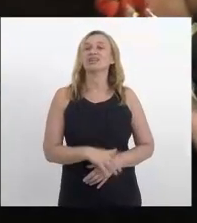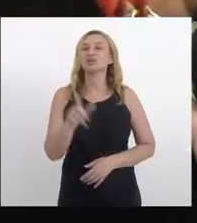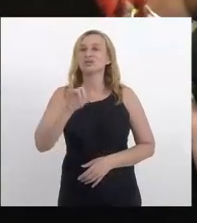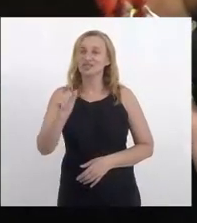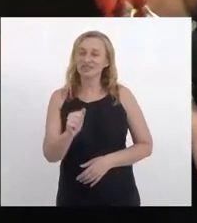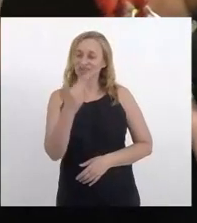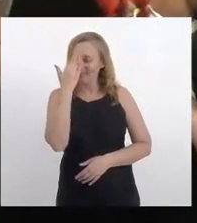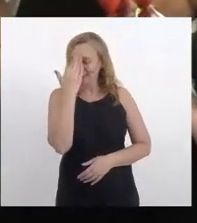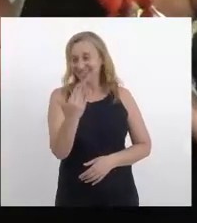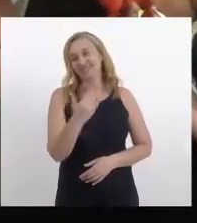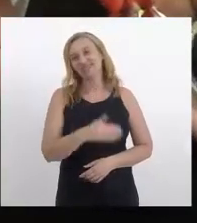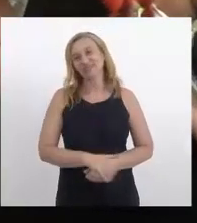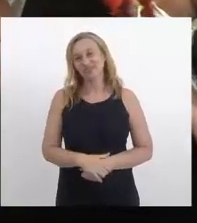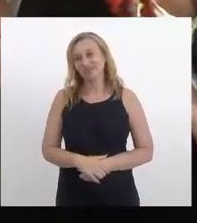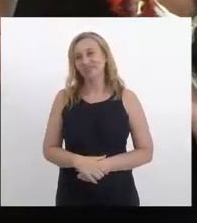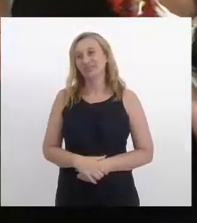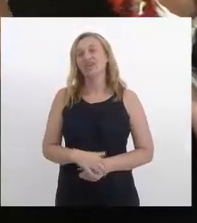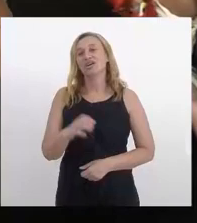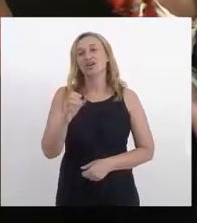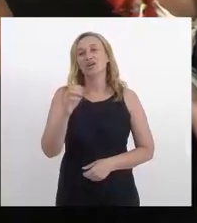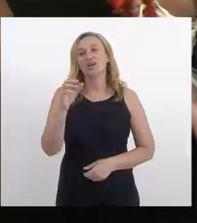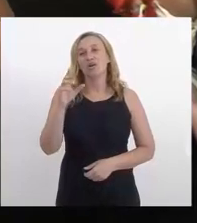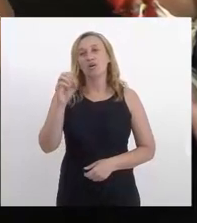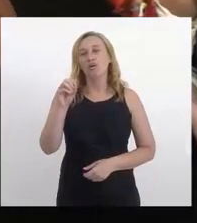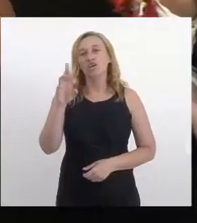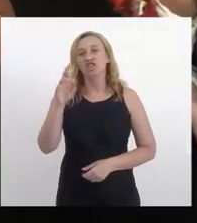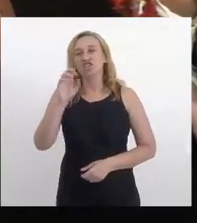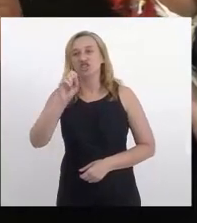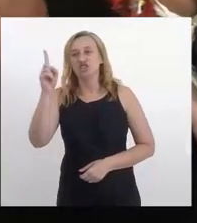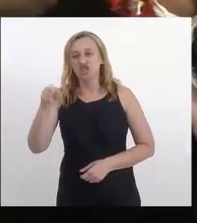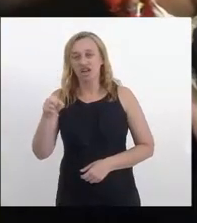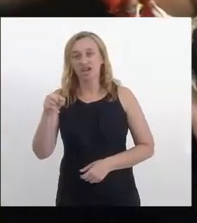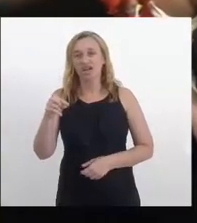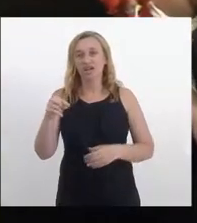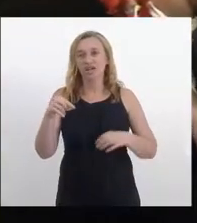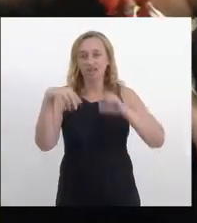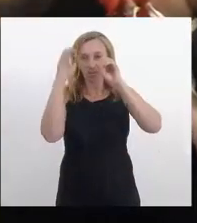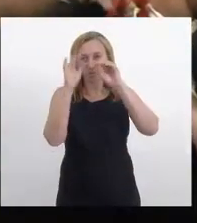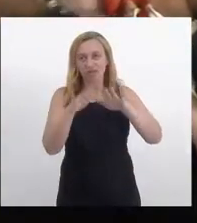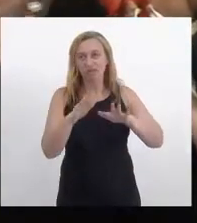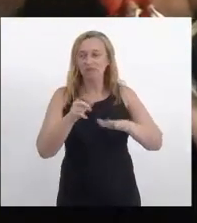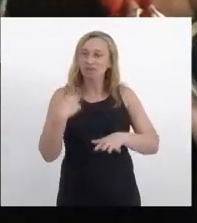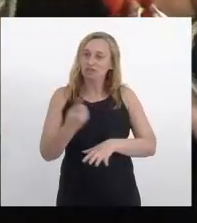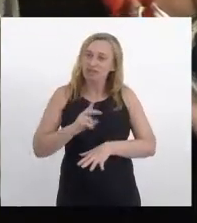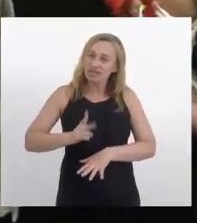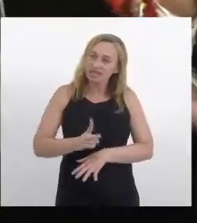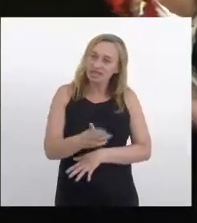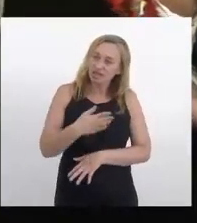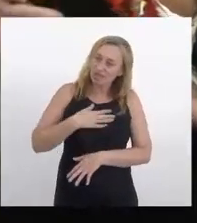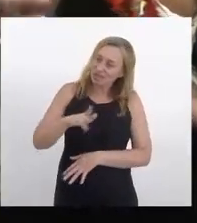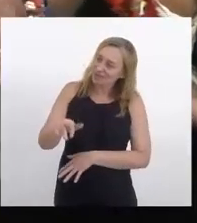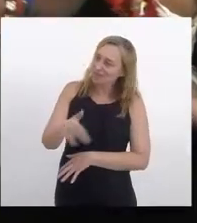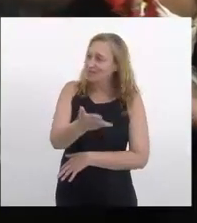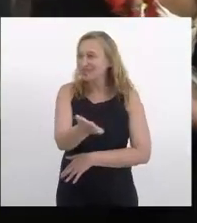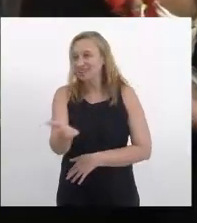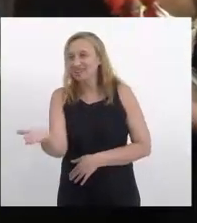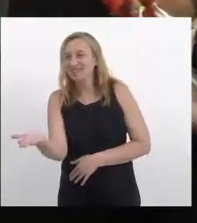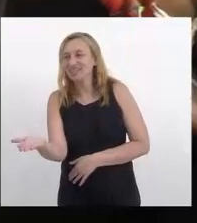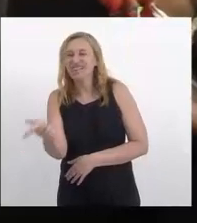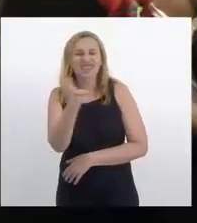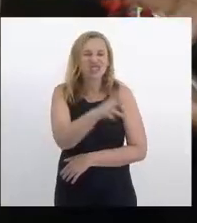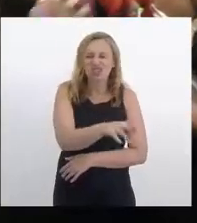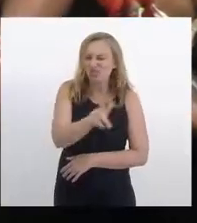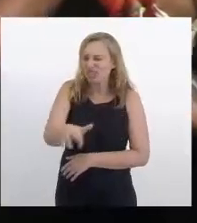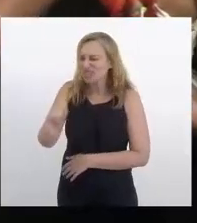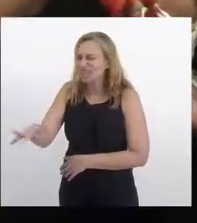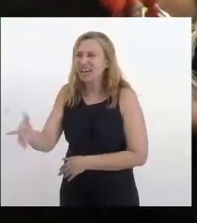Luzia, muito obrigada, que o Orixá lhe cubra, que nós continuamos seguindo, meus irmãos aqui, com essa